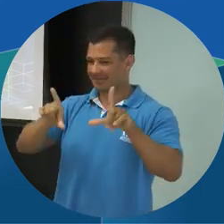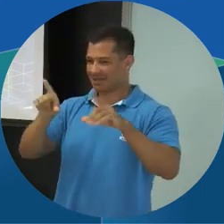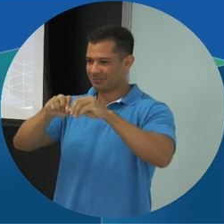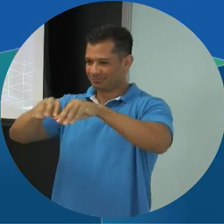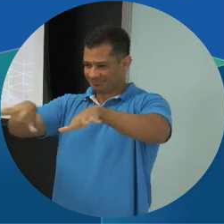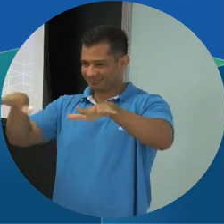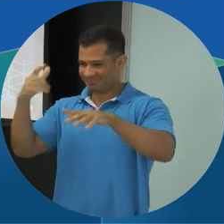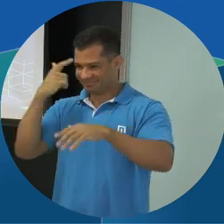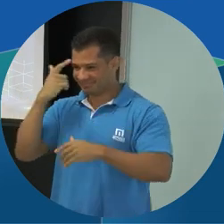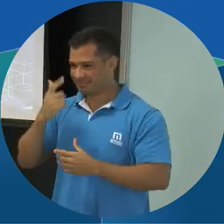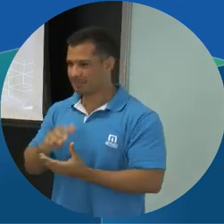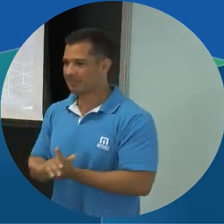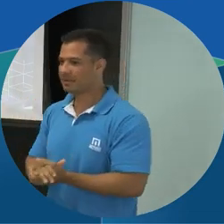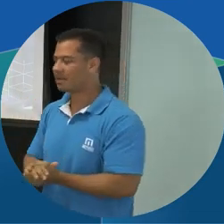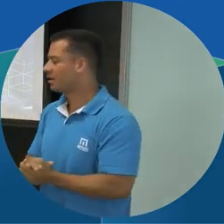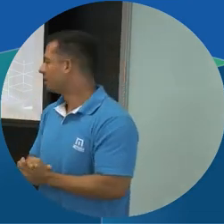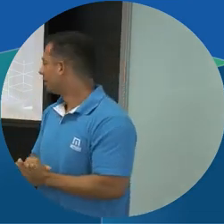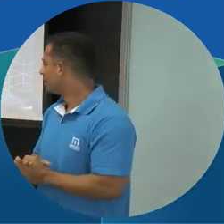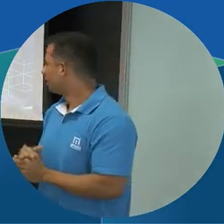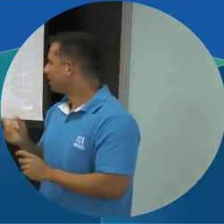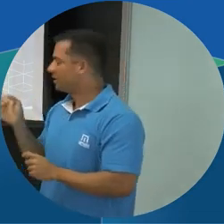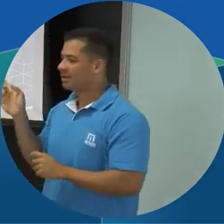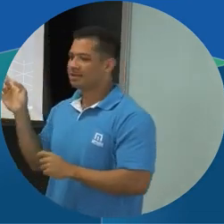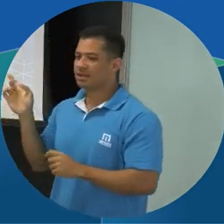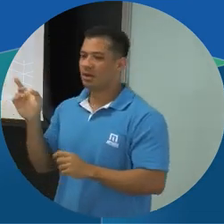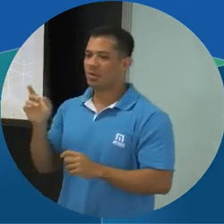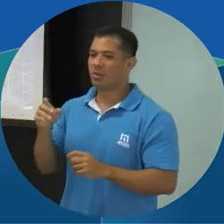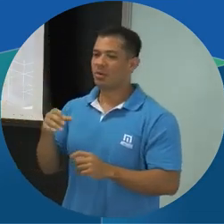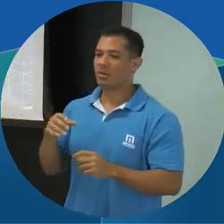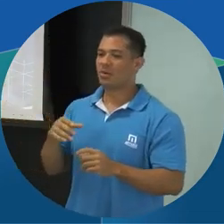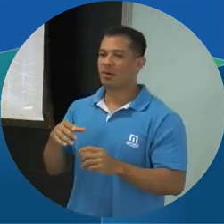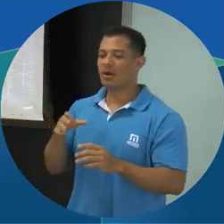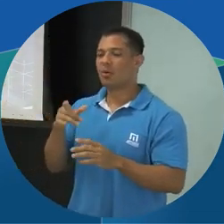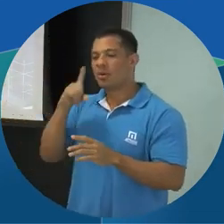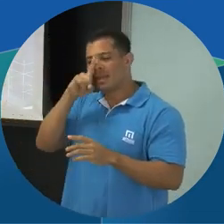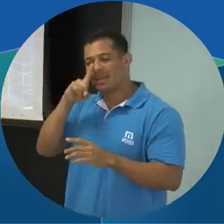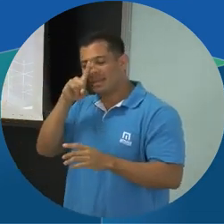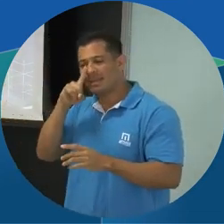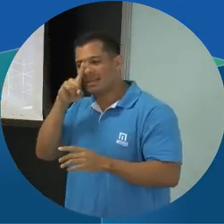E o risco de horas de exposição das pessoas que estão envolvidas é muito maior.